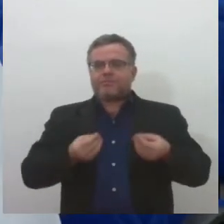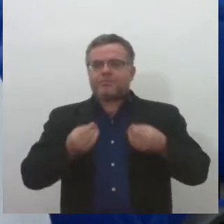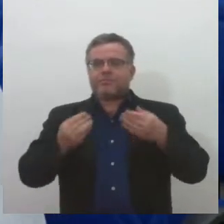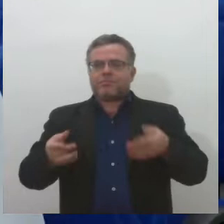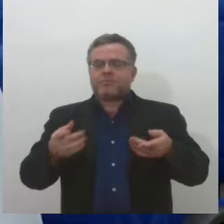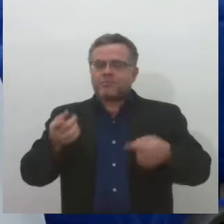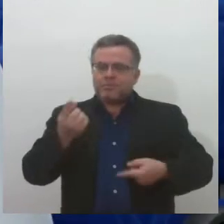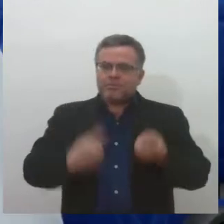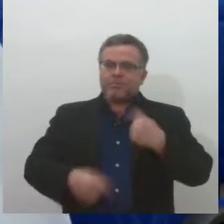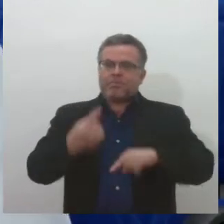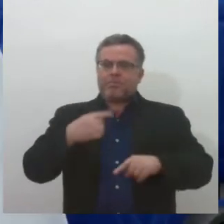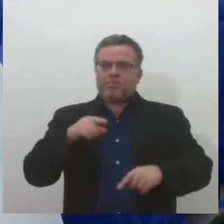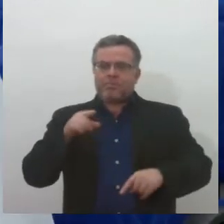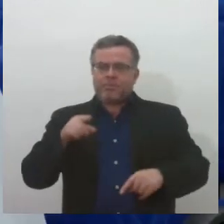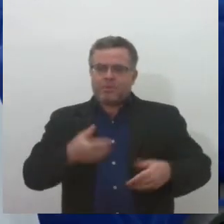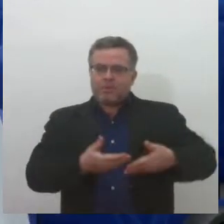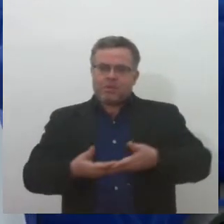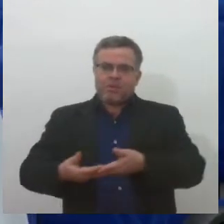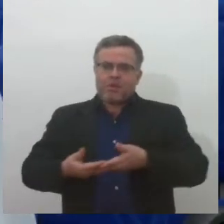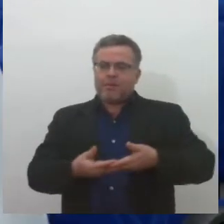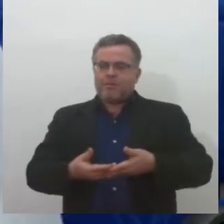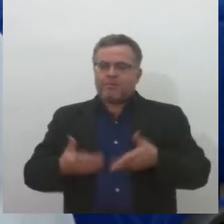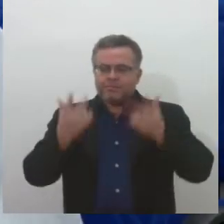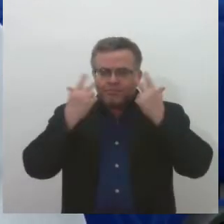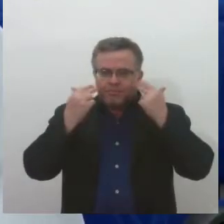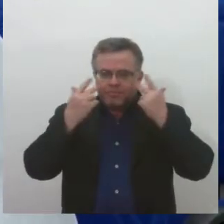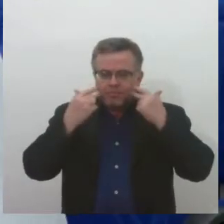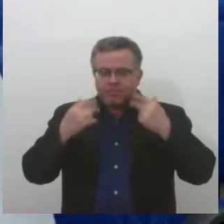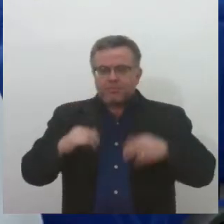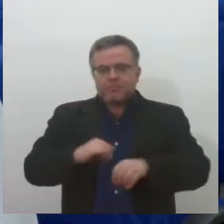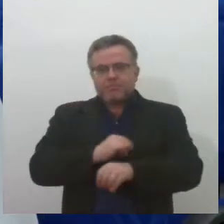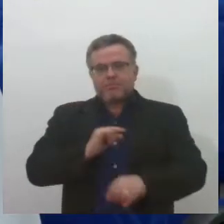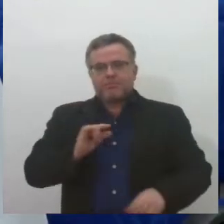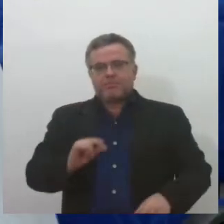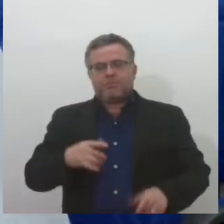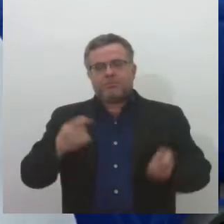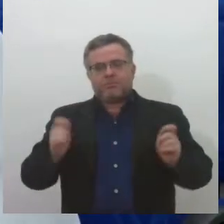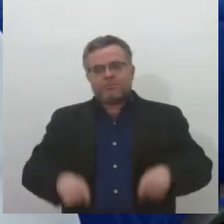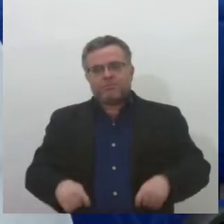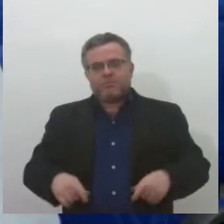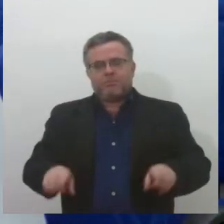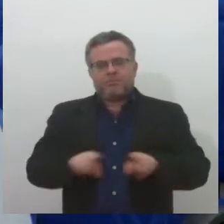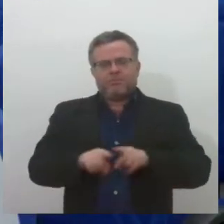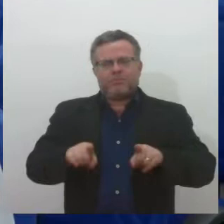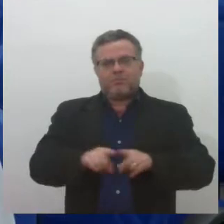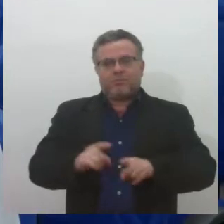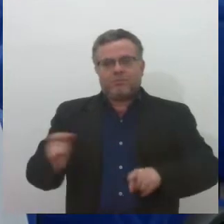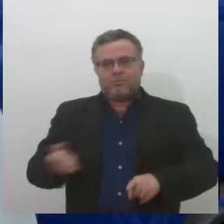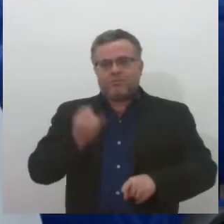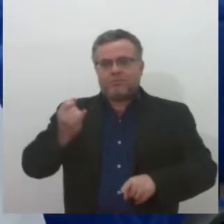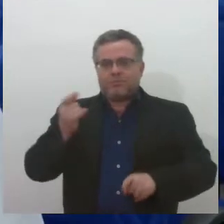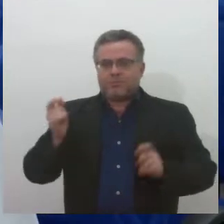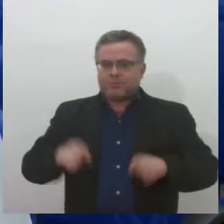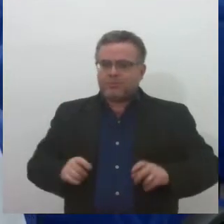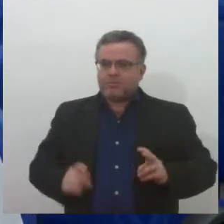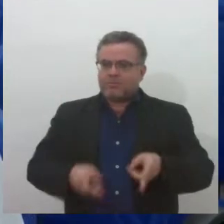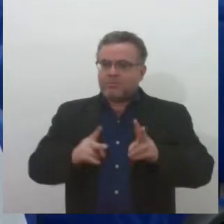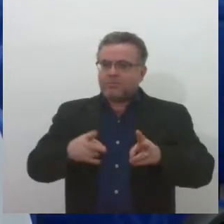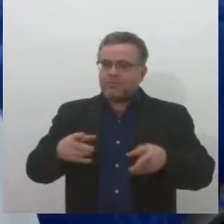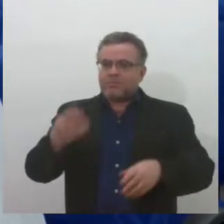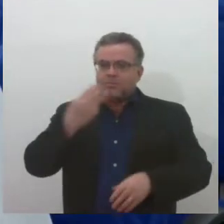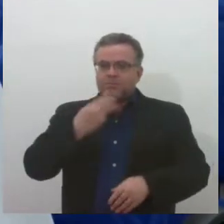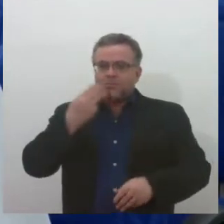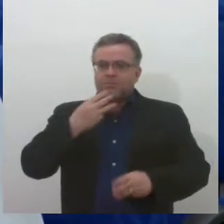recuperação do bebê que tá na UTI Neonatal a quantidade de gordura dele também é importante a quantidade de